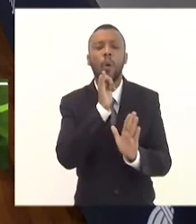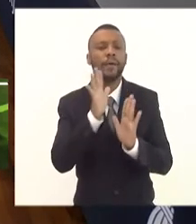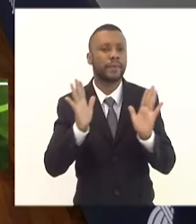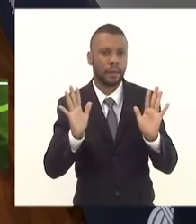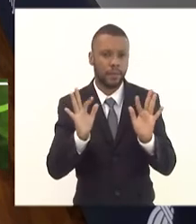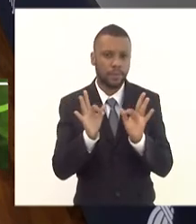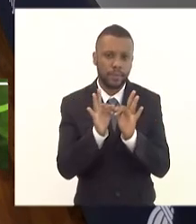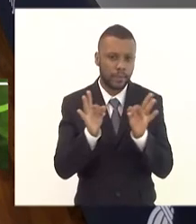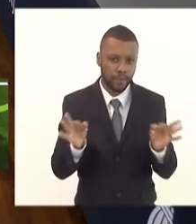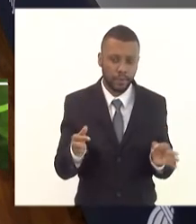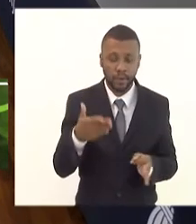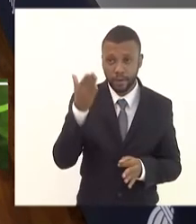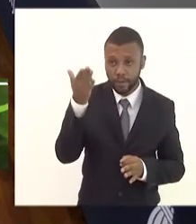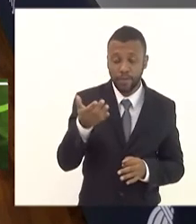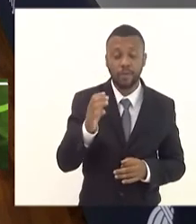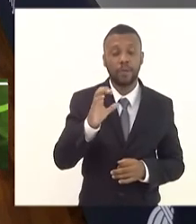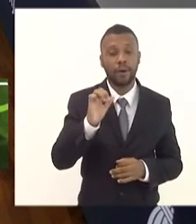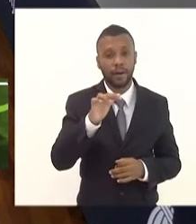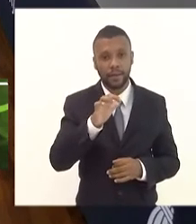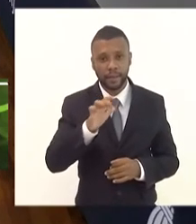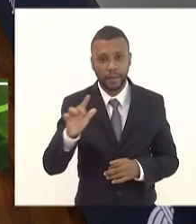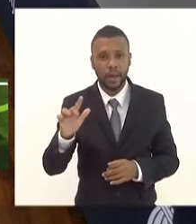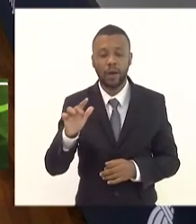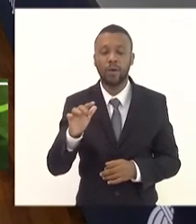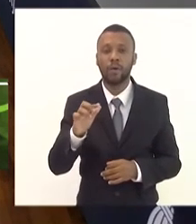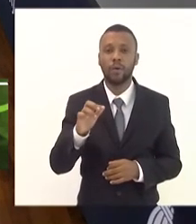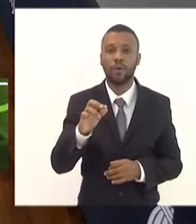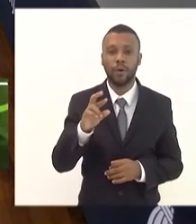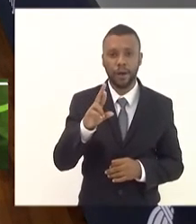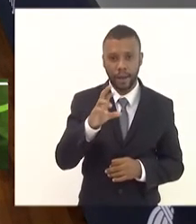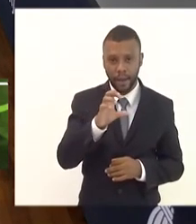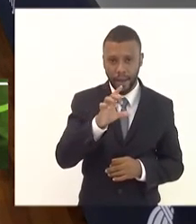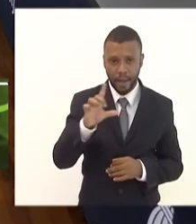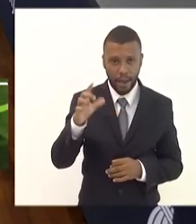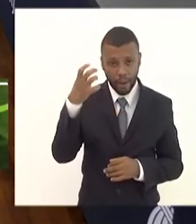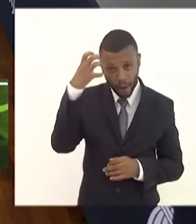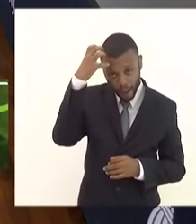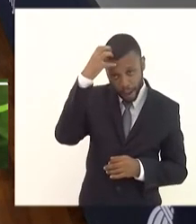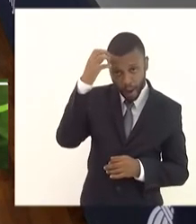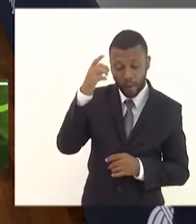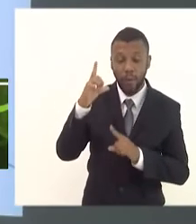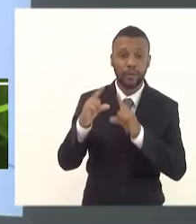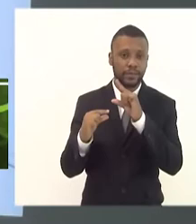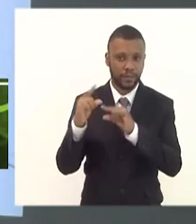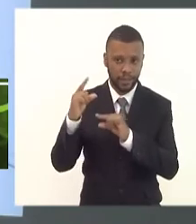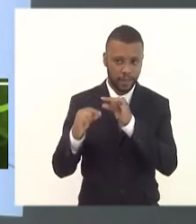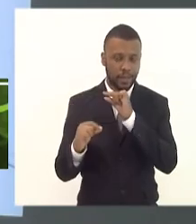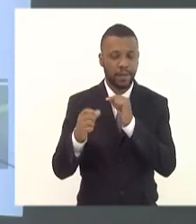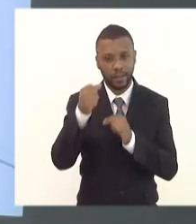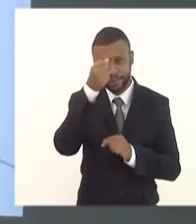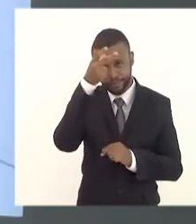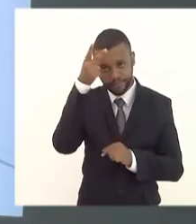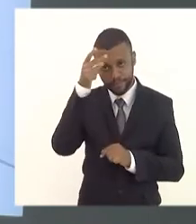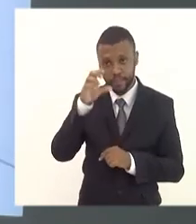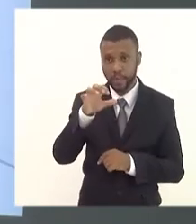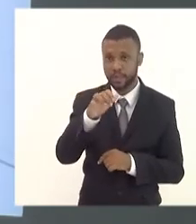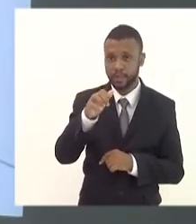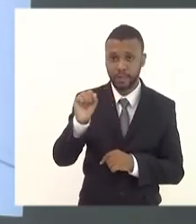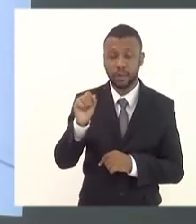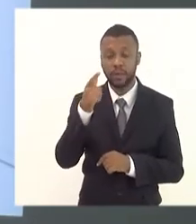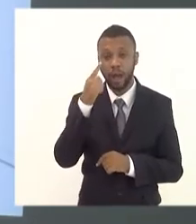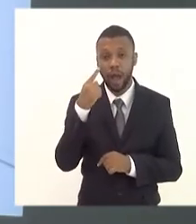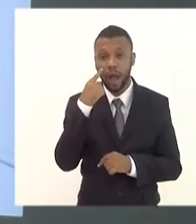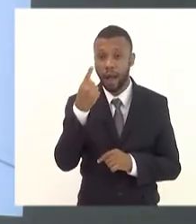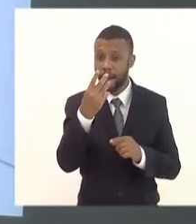foi o canal Real Estrela, no município de Caxias. É, né, foto do antes, durante e do